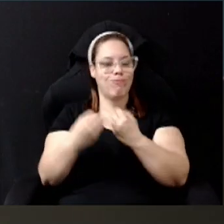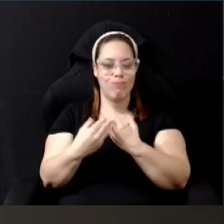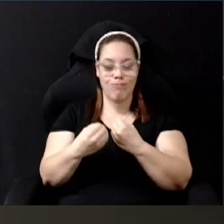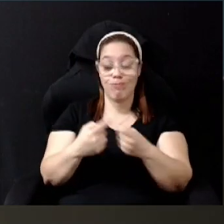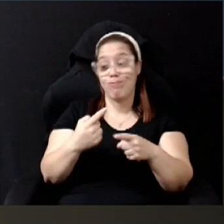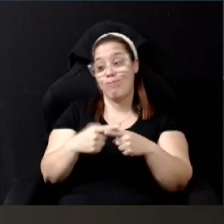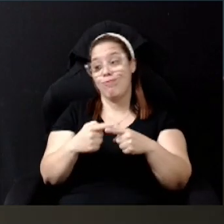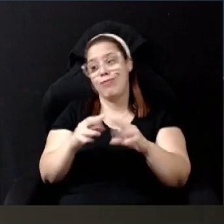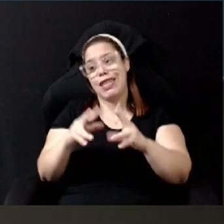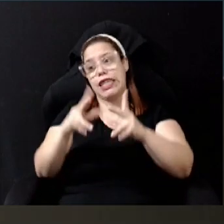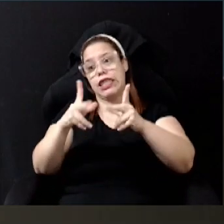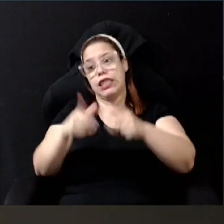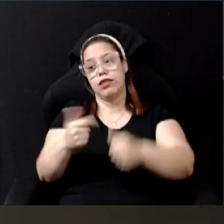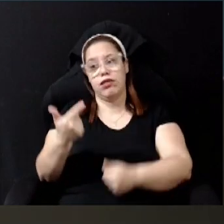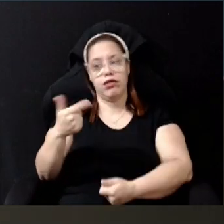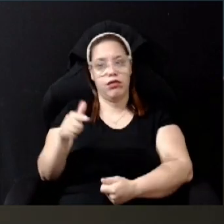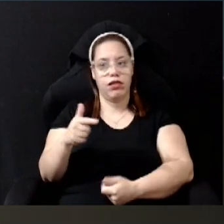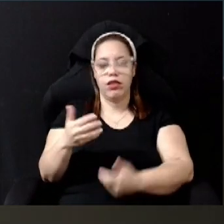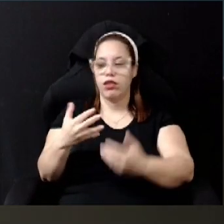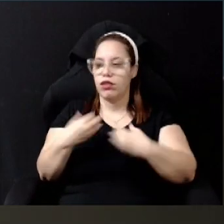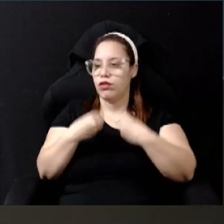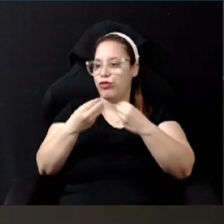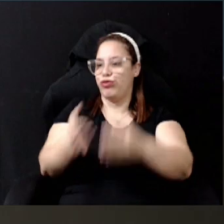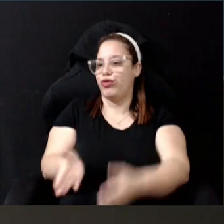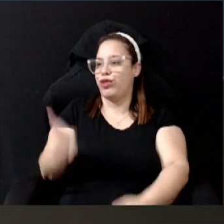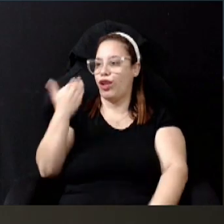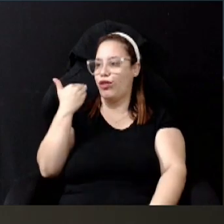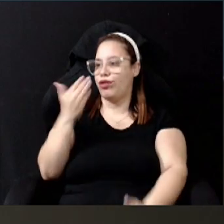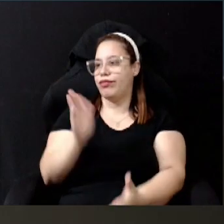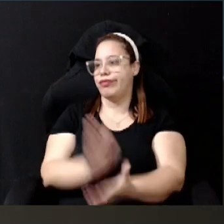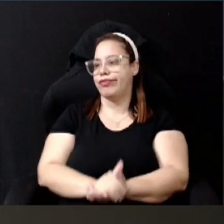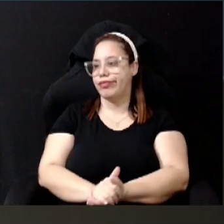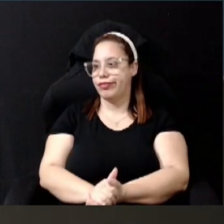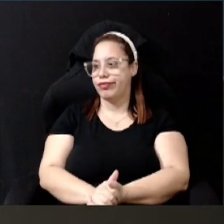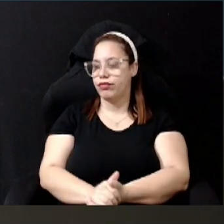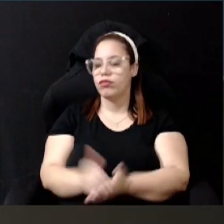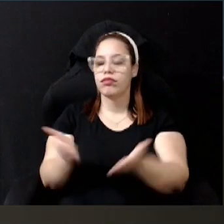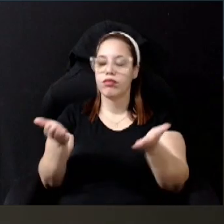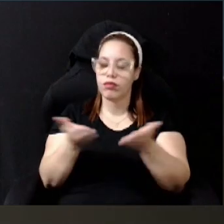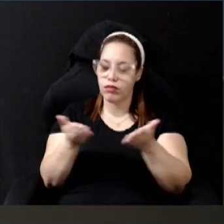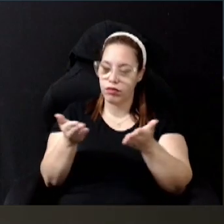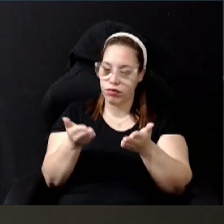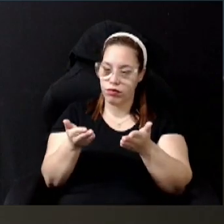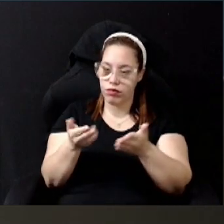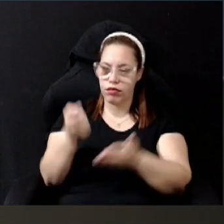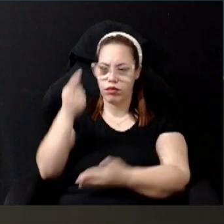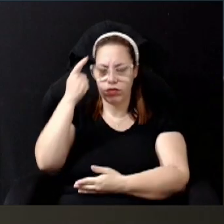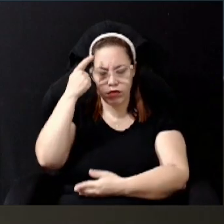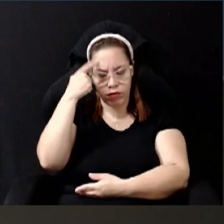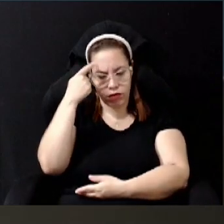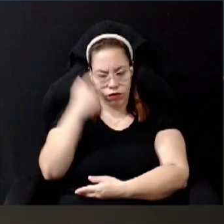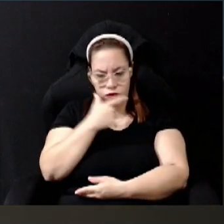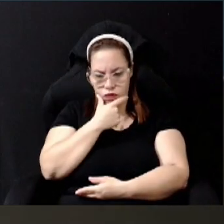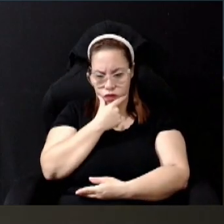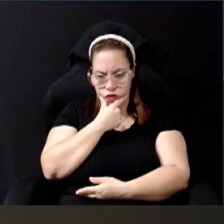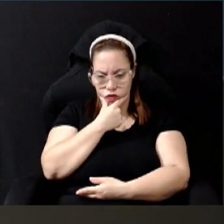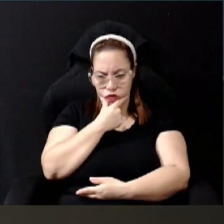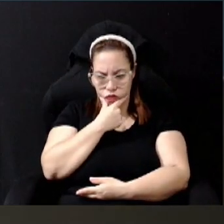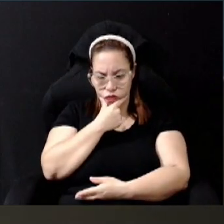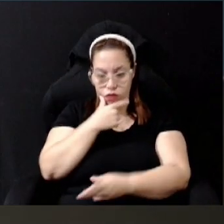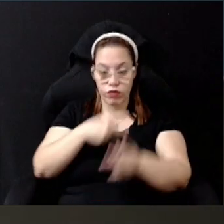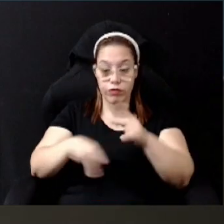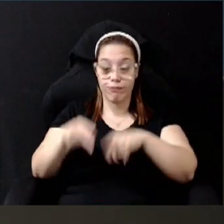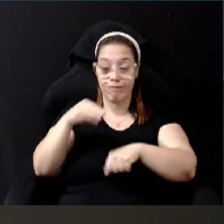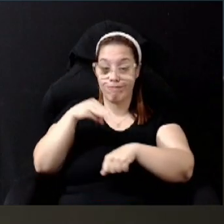que não nos foi dado anteriormente, Sim. né? Hoje, quando a gente pensa nesse público e nessa missão que